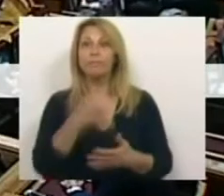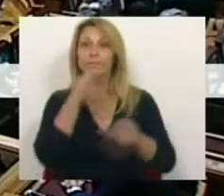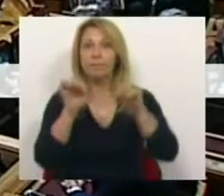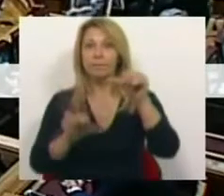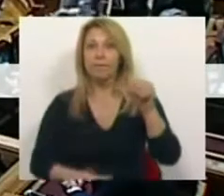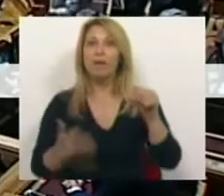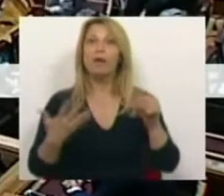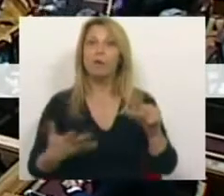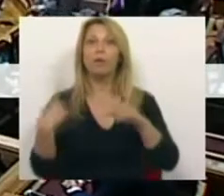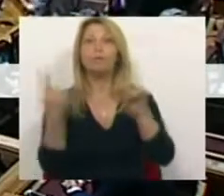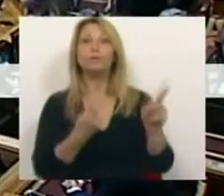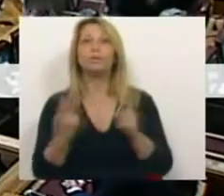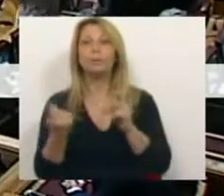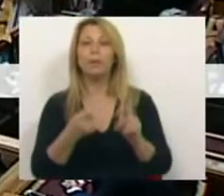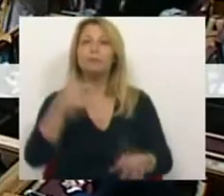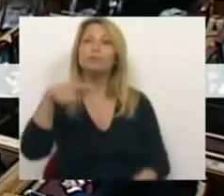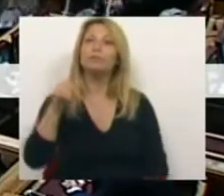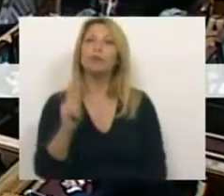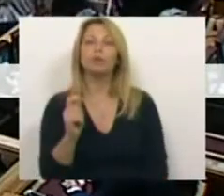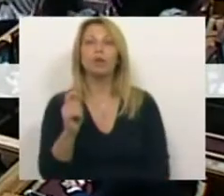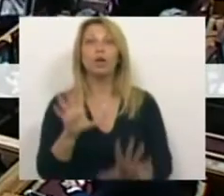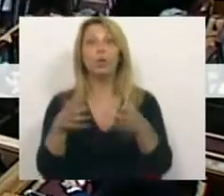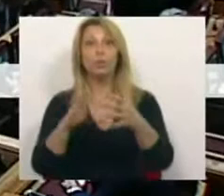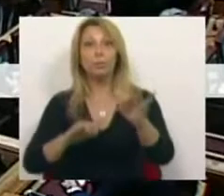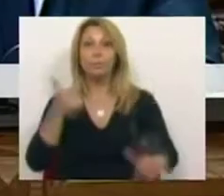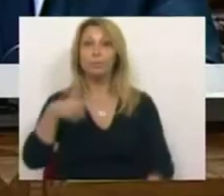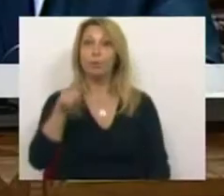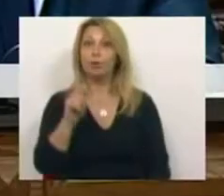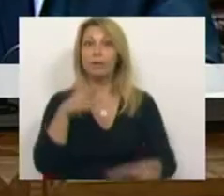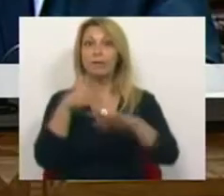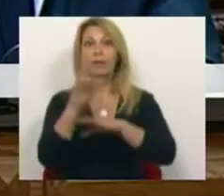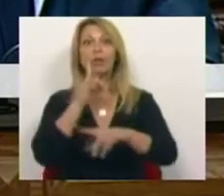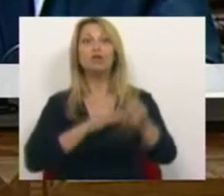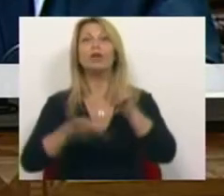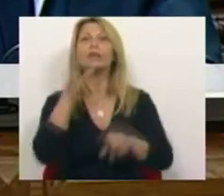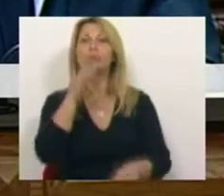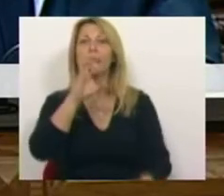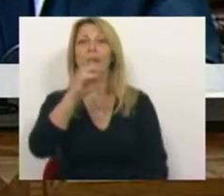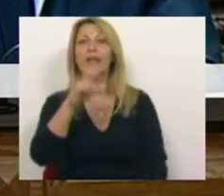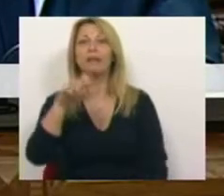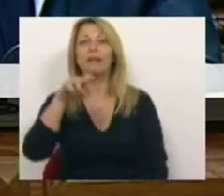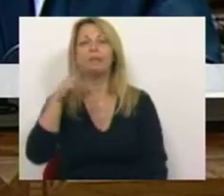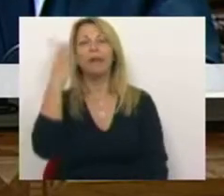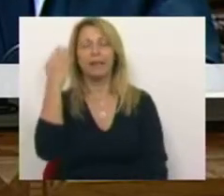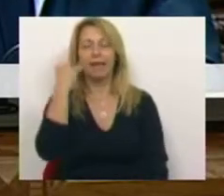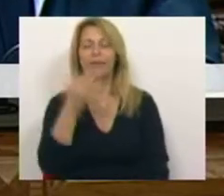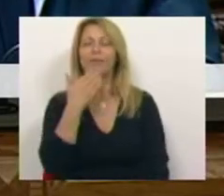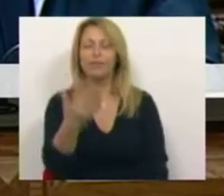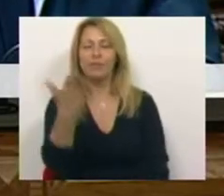intervir neste debate o Bloco de Esquerda, o Grupo Parlamentar do Bloco de Esquerda, através da Sra. Deputada Catarina Martins. Faz favor, Sra.